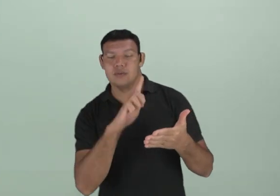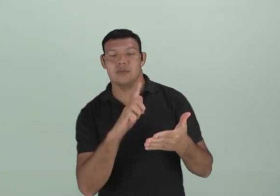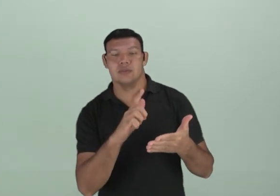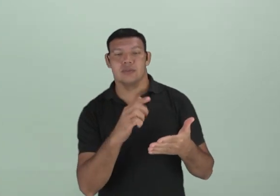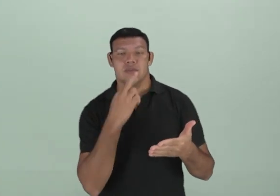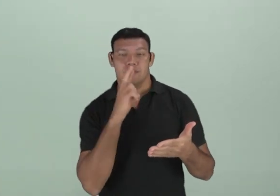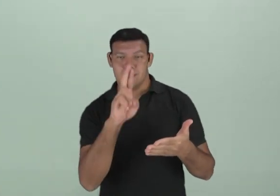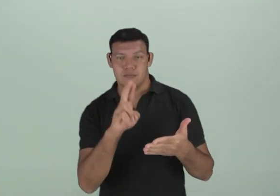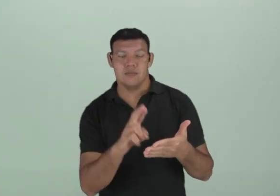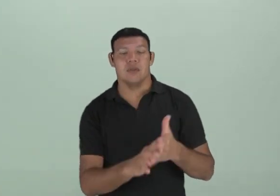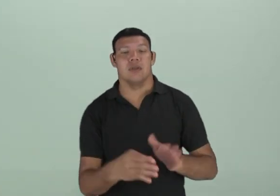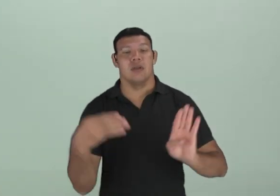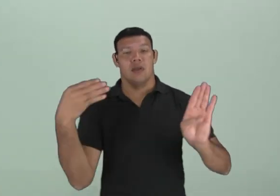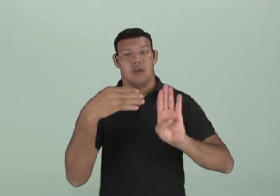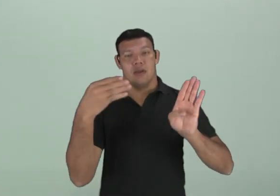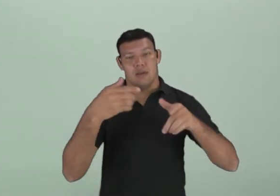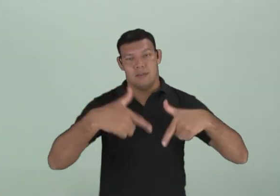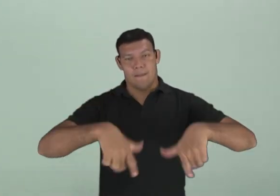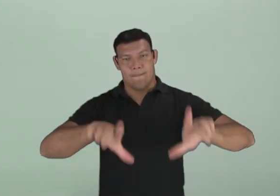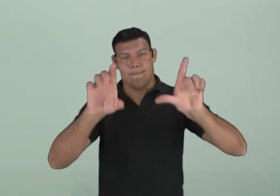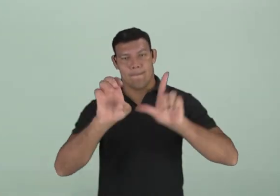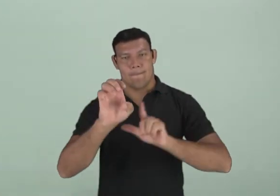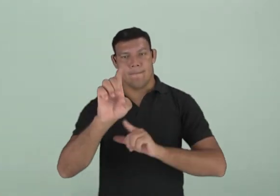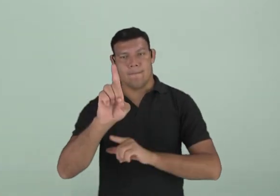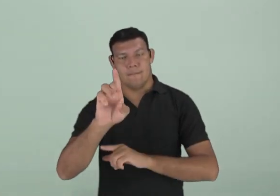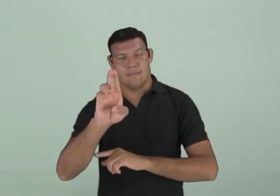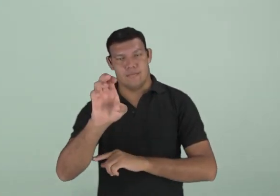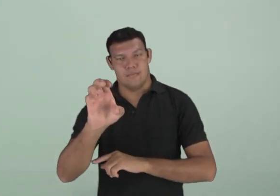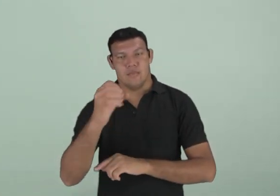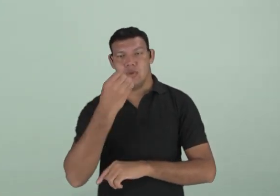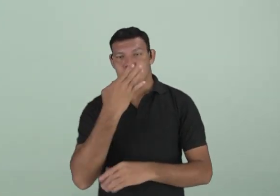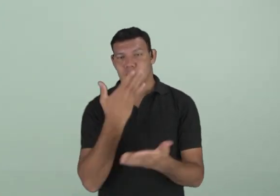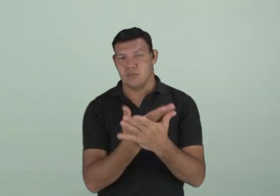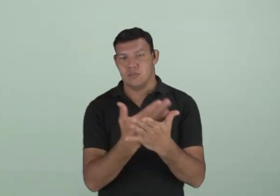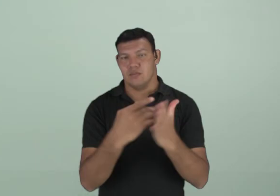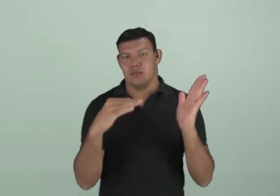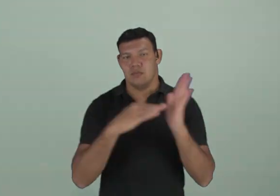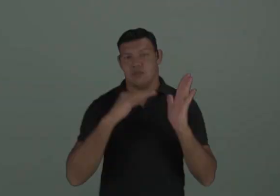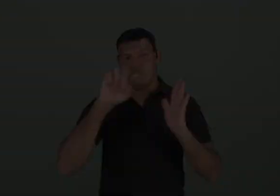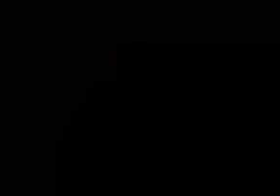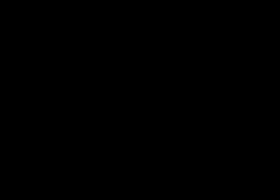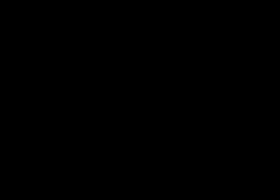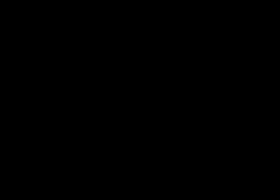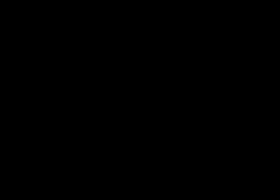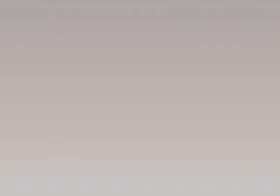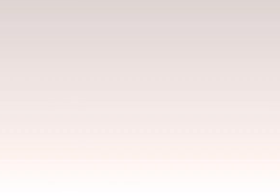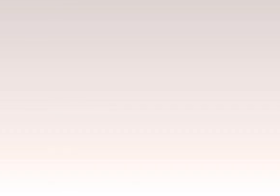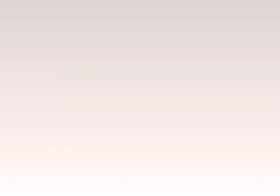atividades e provas, tá? Essa aula fica disponível na plataforma Eduque. Desejo bons estudos e até a próxima.